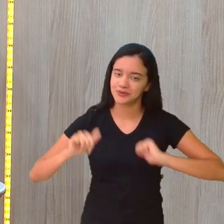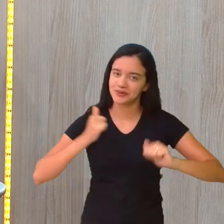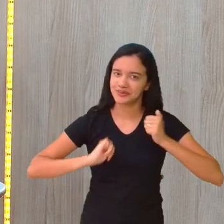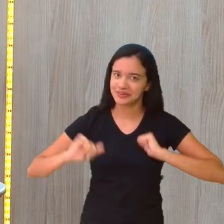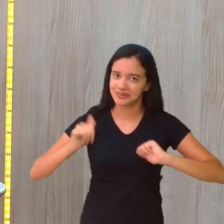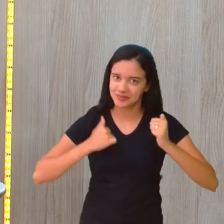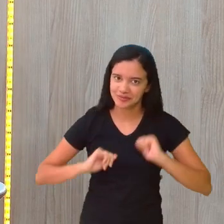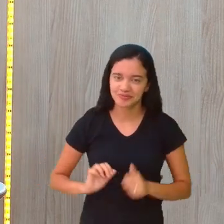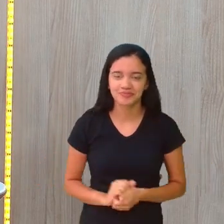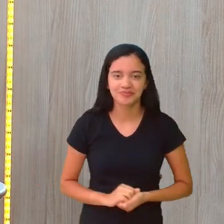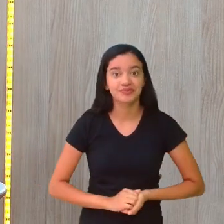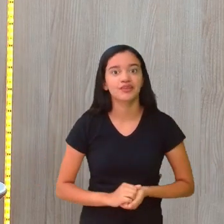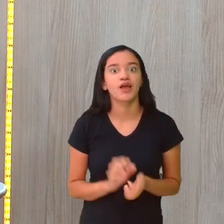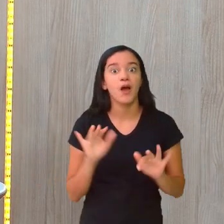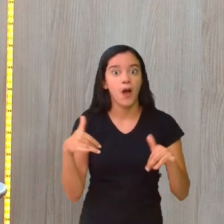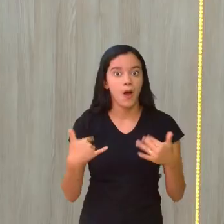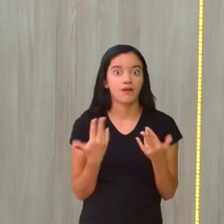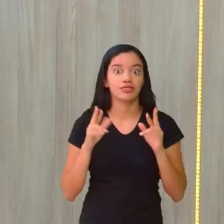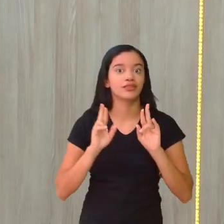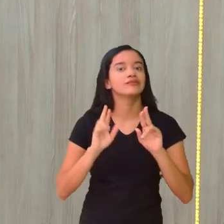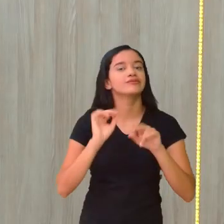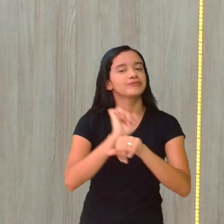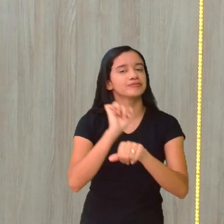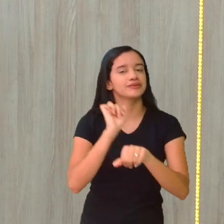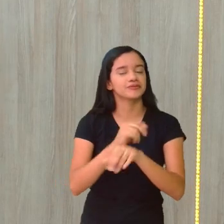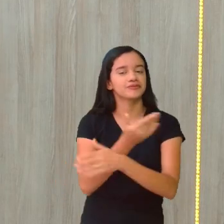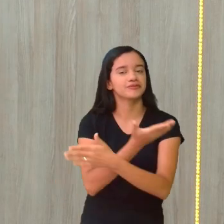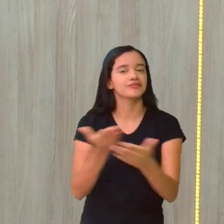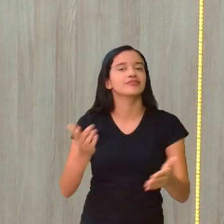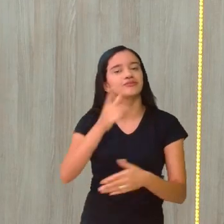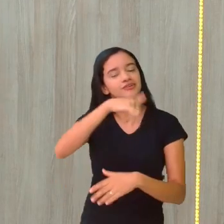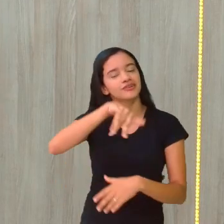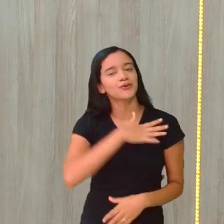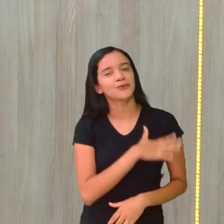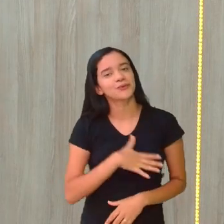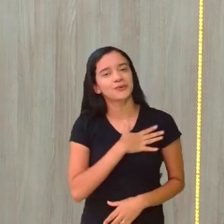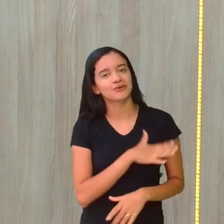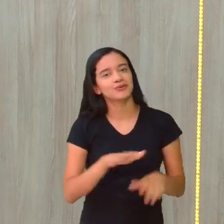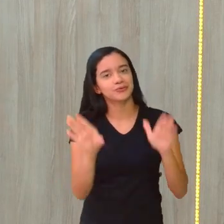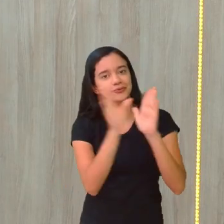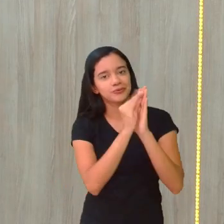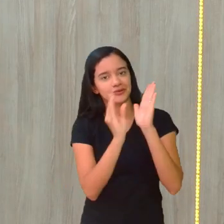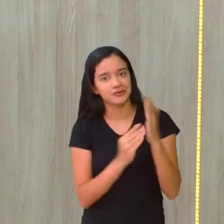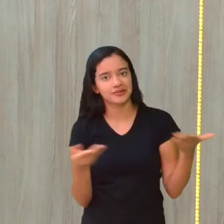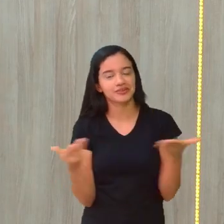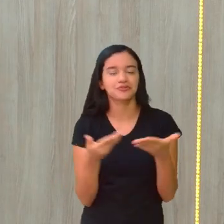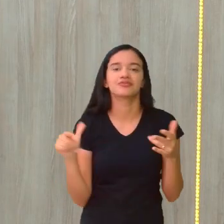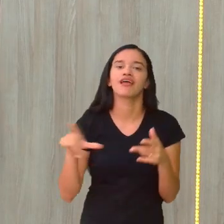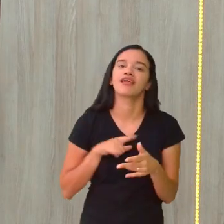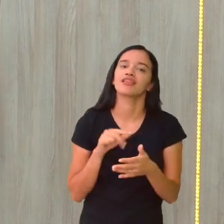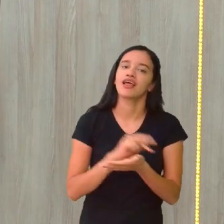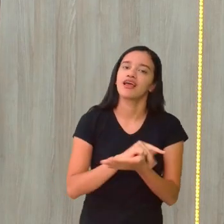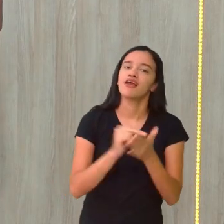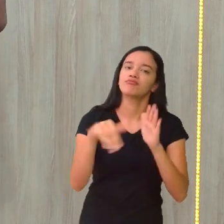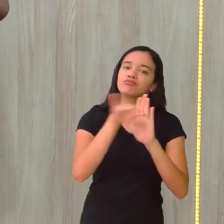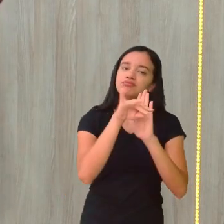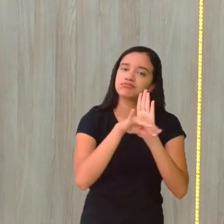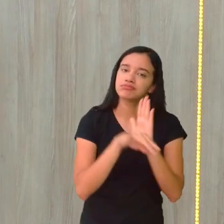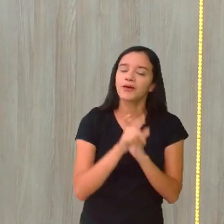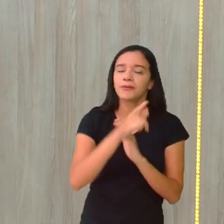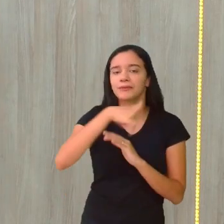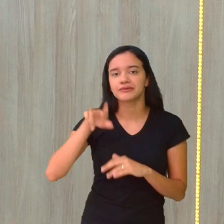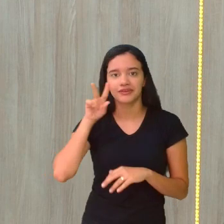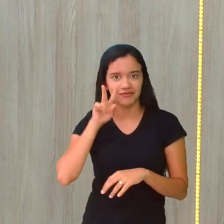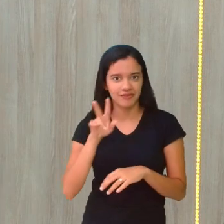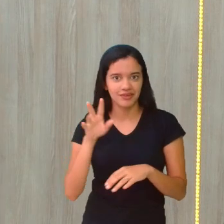por isso, hein? Pois é, nós esperamos vocês. Espero que vocês tenham gostado do conteúdo. Tem muita coisa para vocês verem ainda. Vou dar